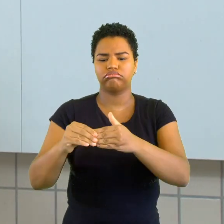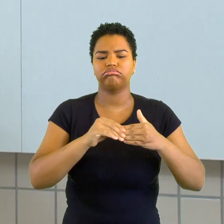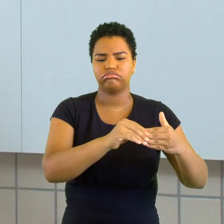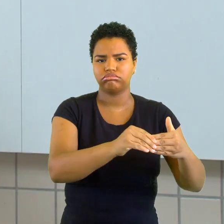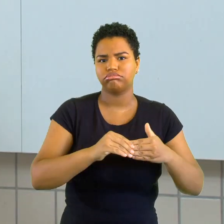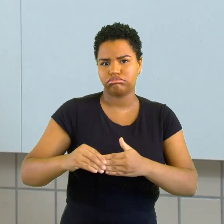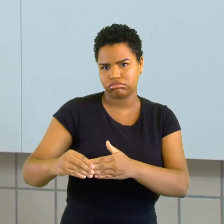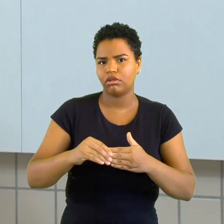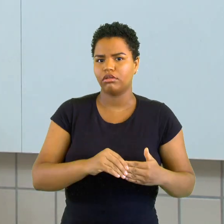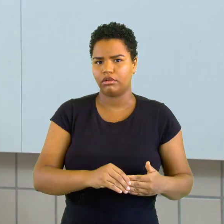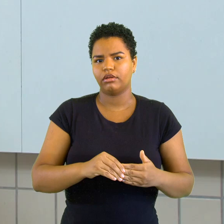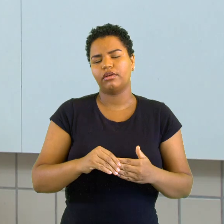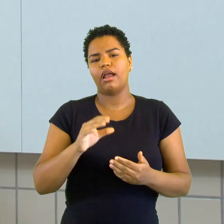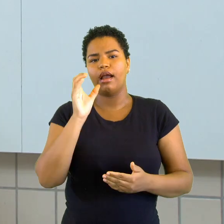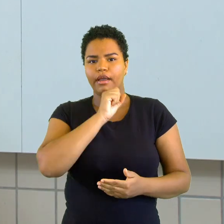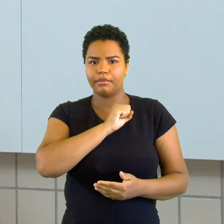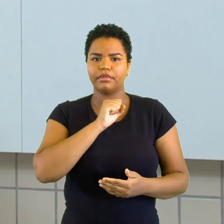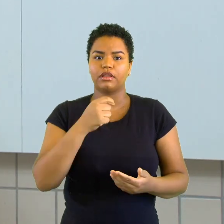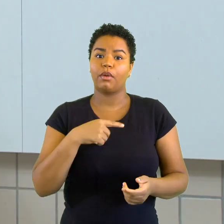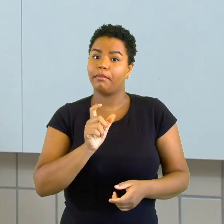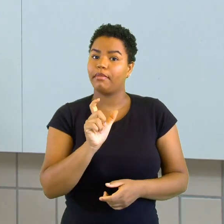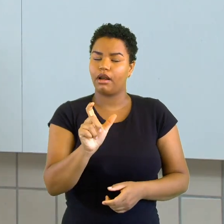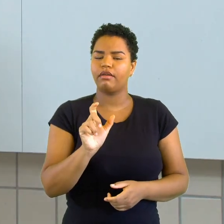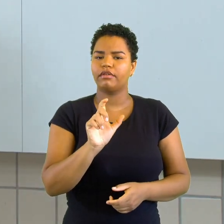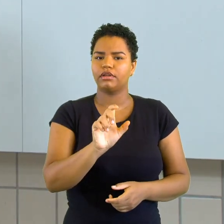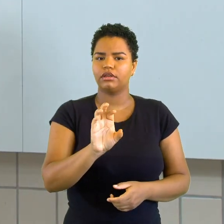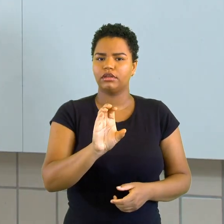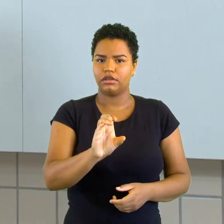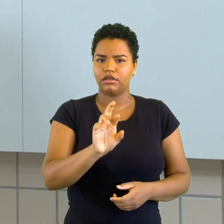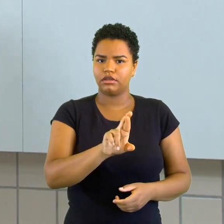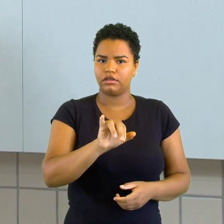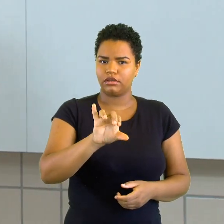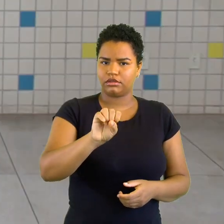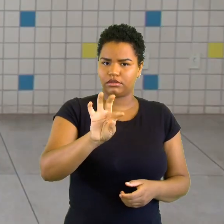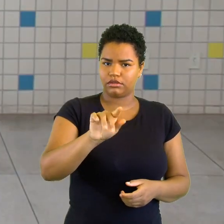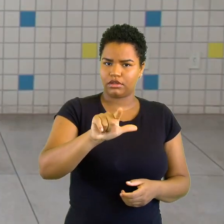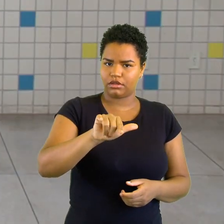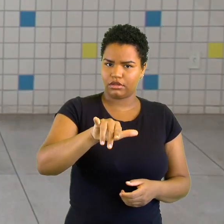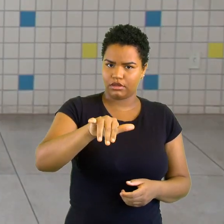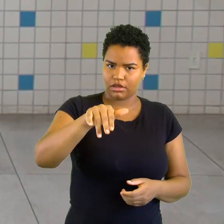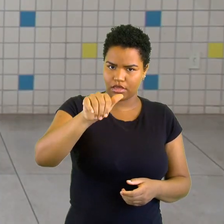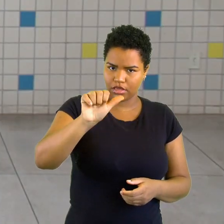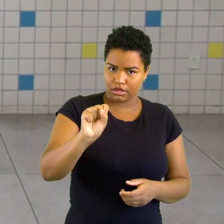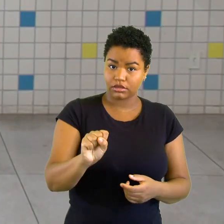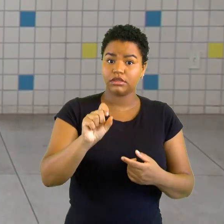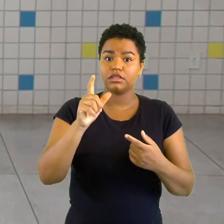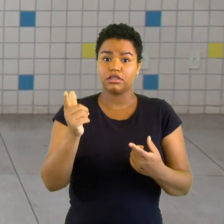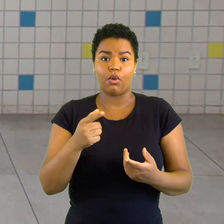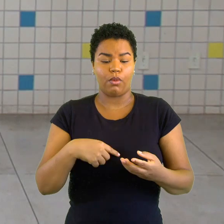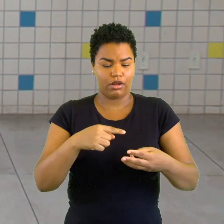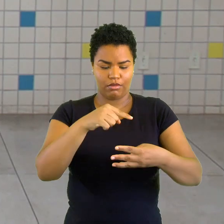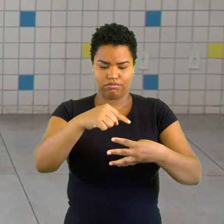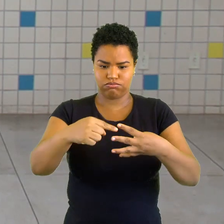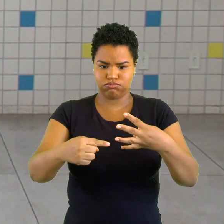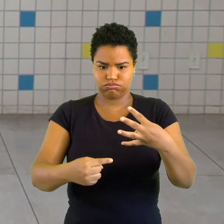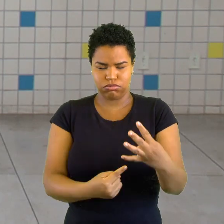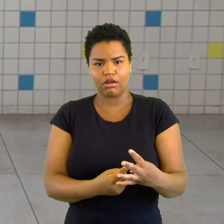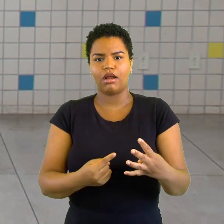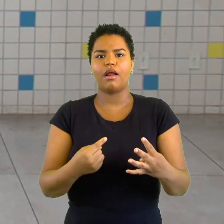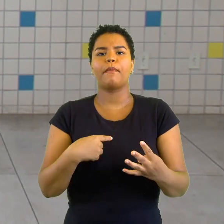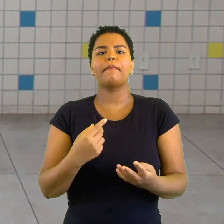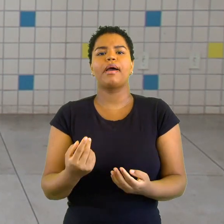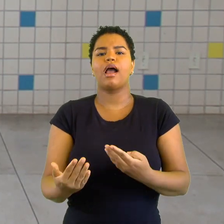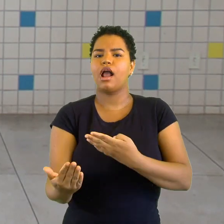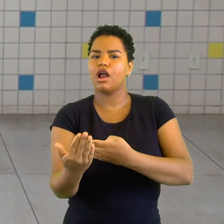uma palavra cristalina. E por fim, para finalizar, as 4 pistas que nós chamamos para nos auxiliar